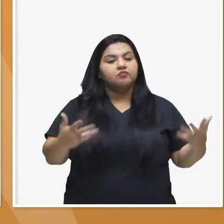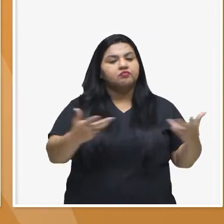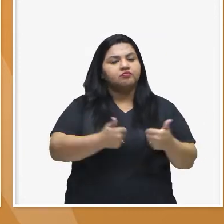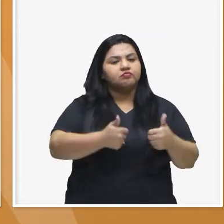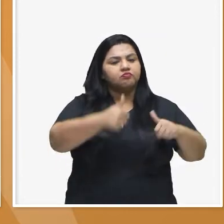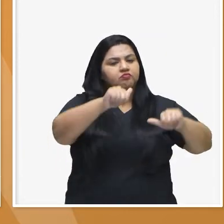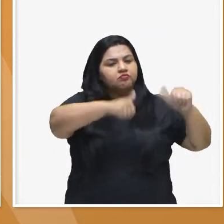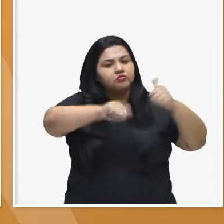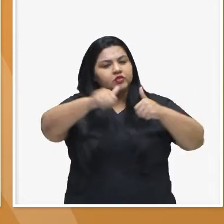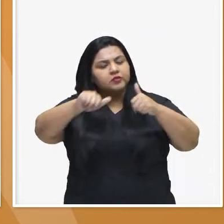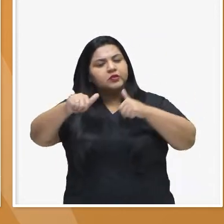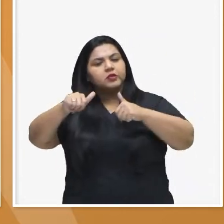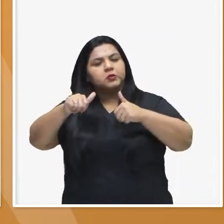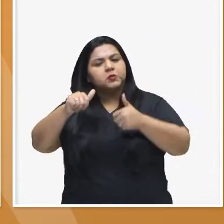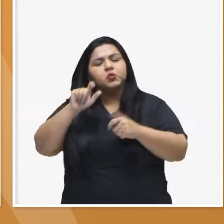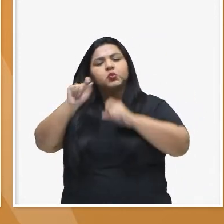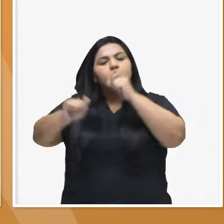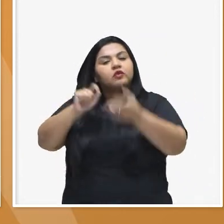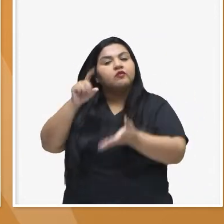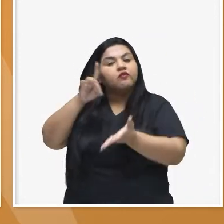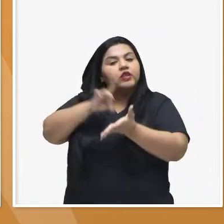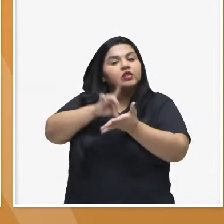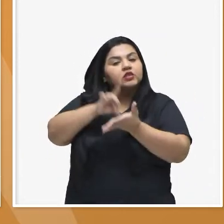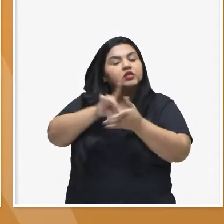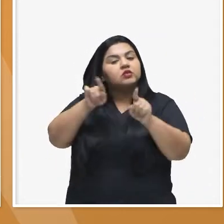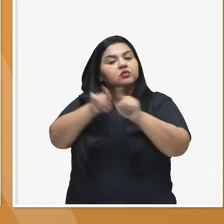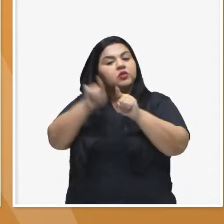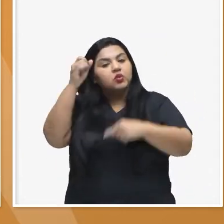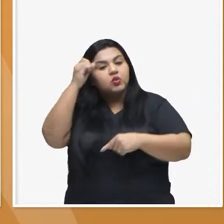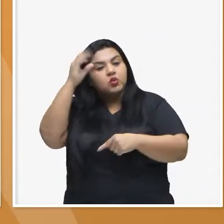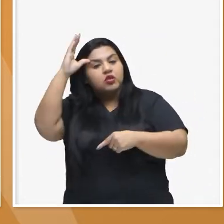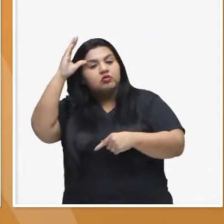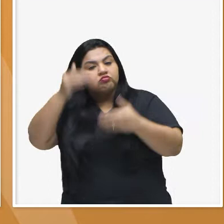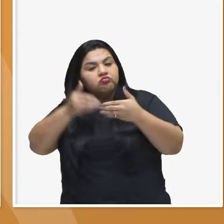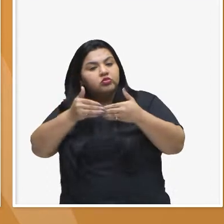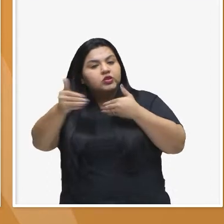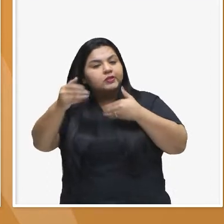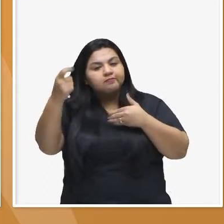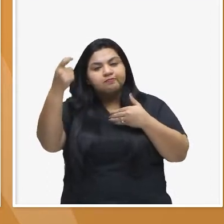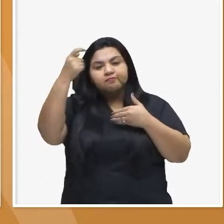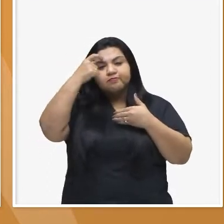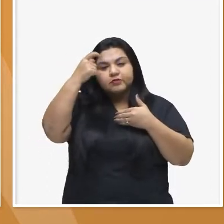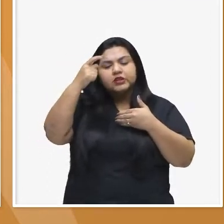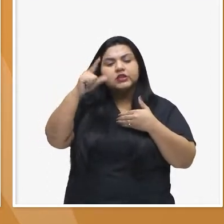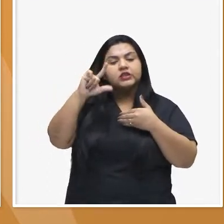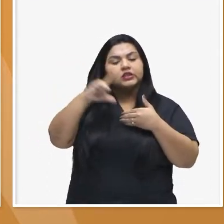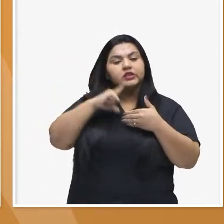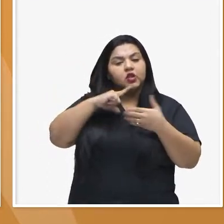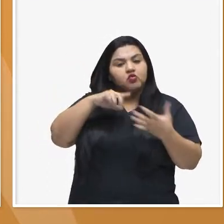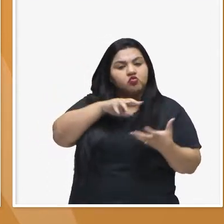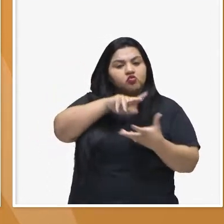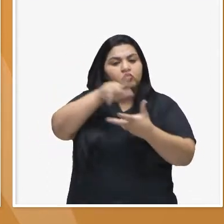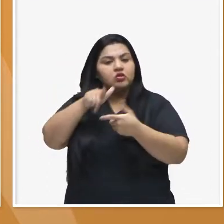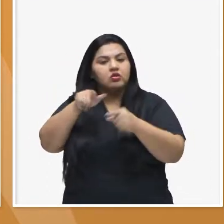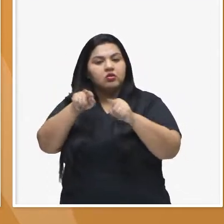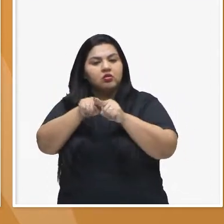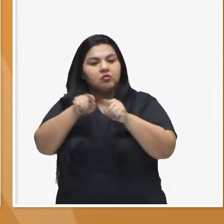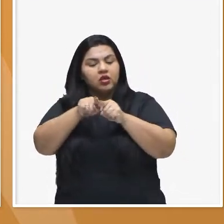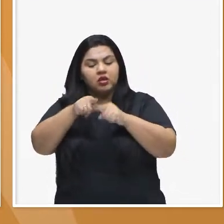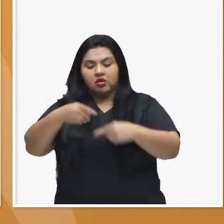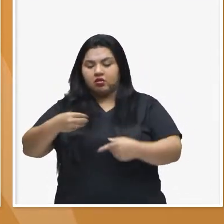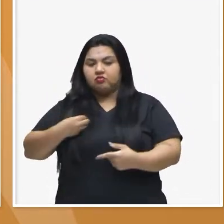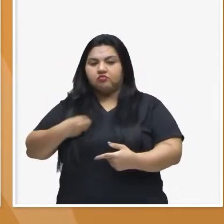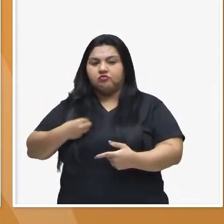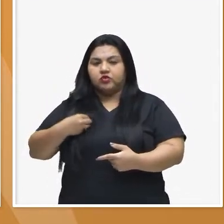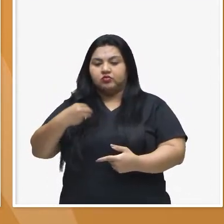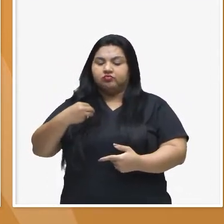Habilidade. Examinar as noções de verdade e conhecimento a partir da consciência que se tem do mundo e da realidade em